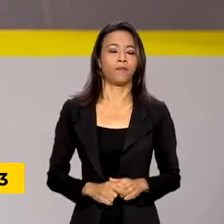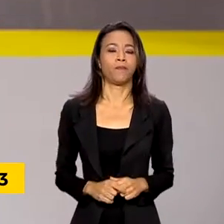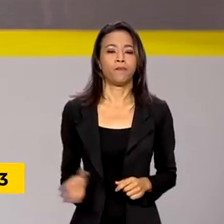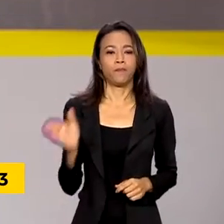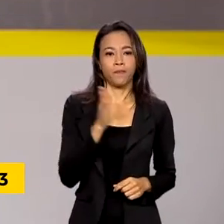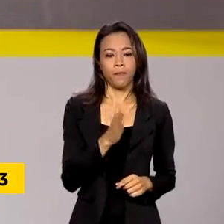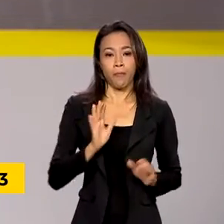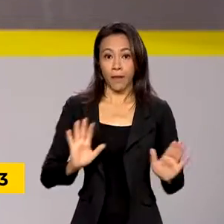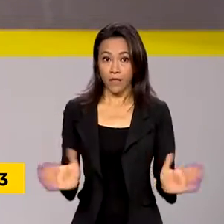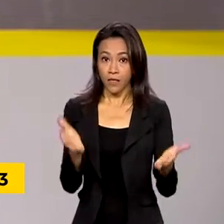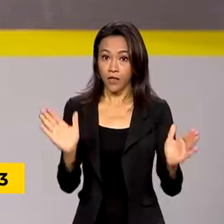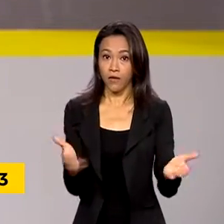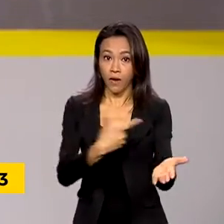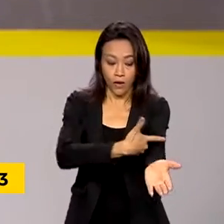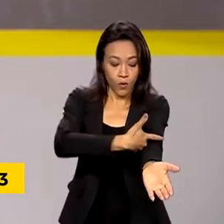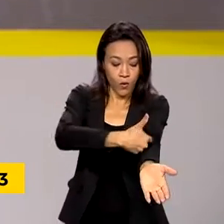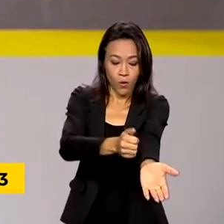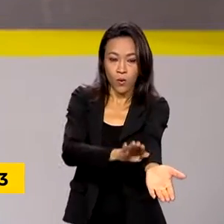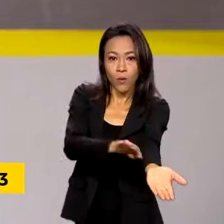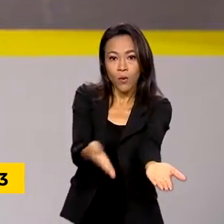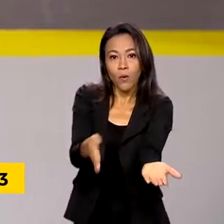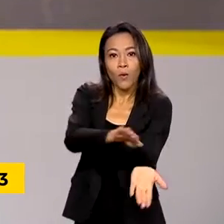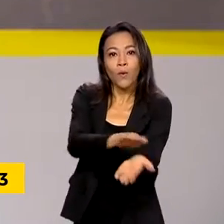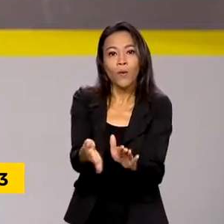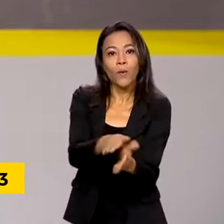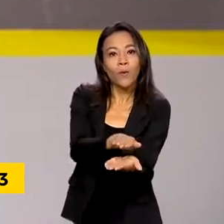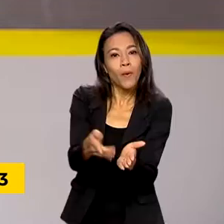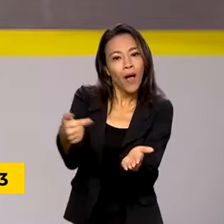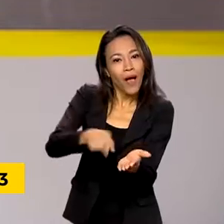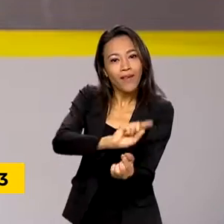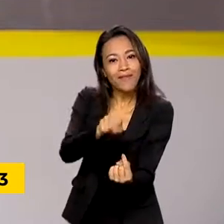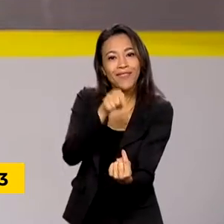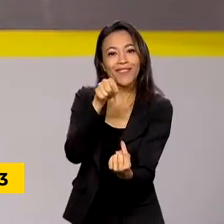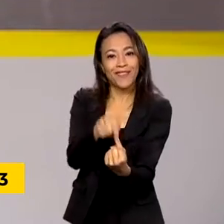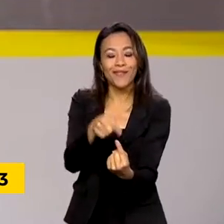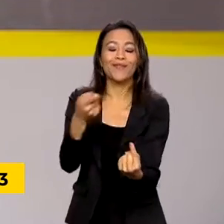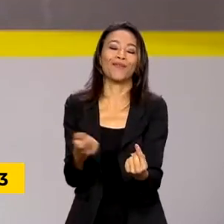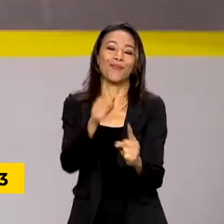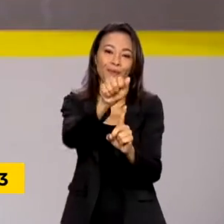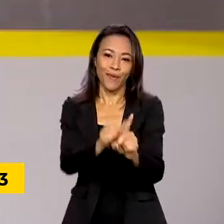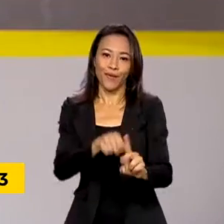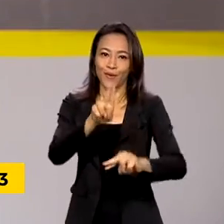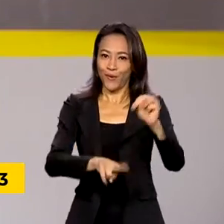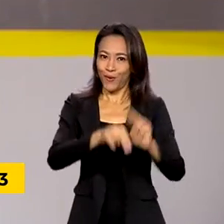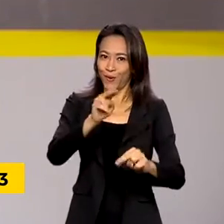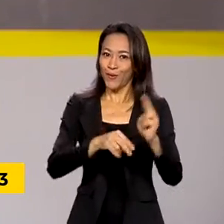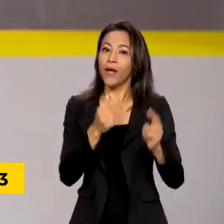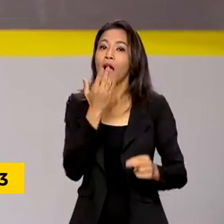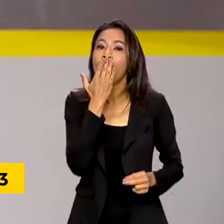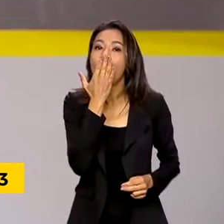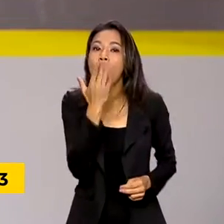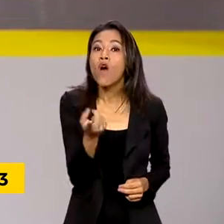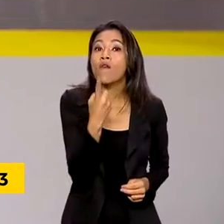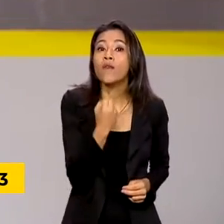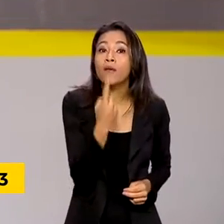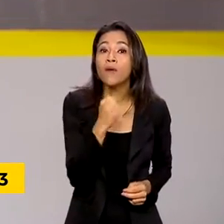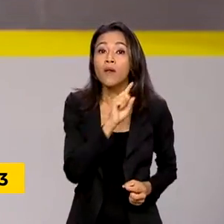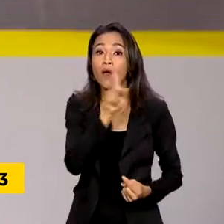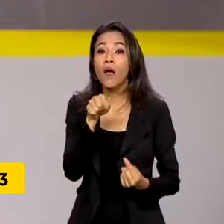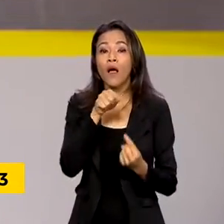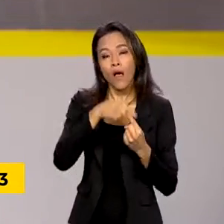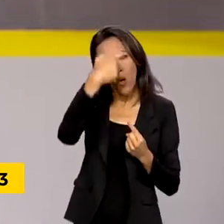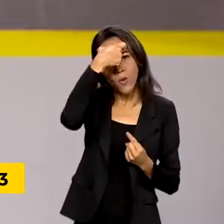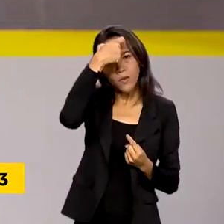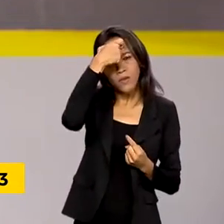Incentivar doações de sangue. Esse é o objetivo da campanha Junho Vermelho. O mês é dedicado a conscientizar sobre